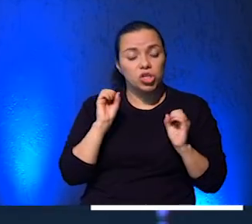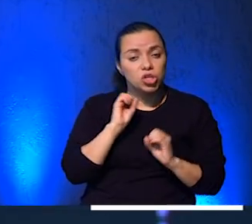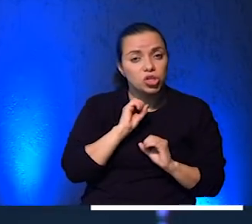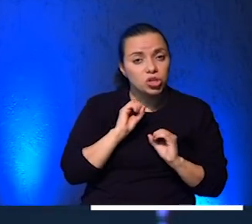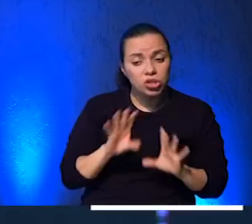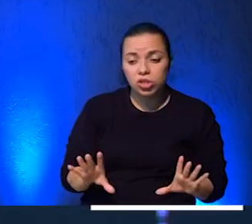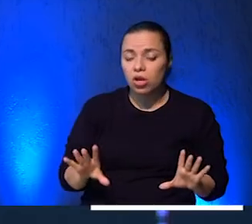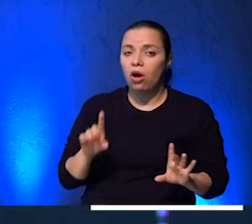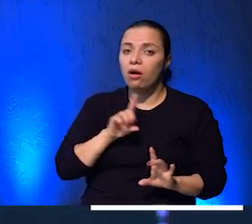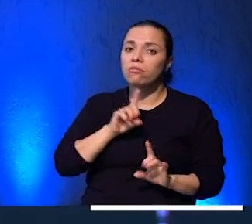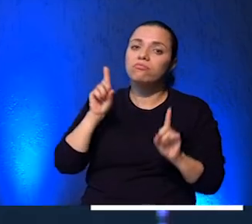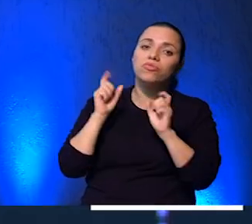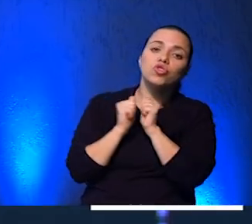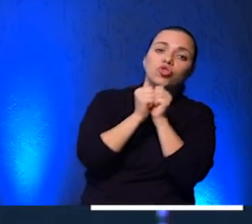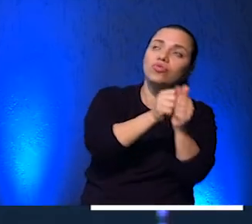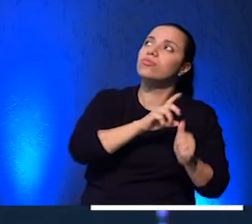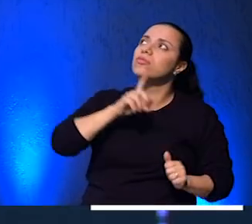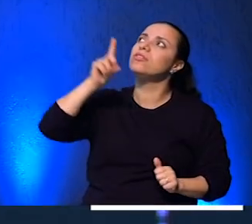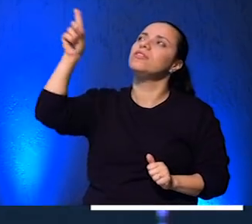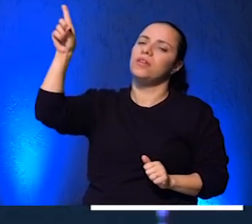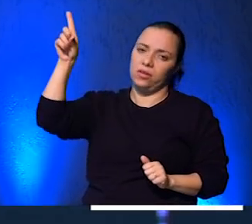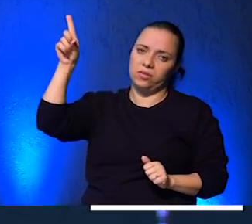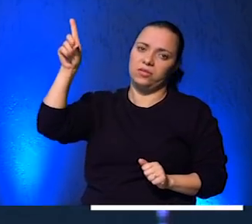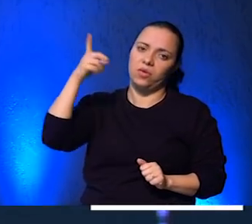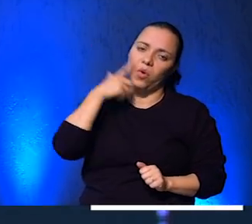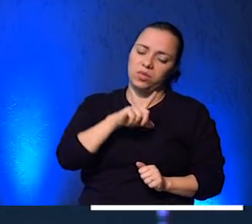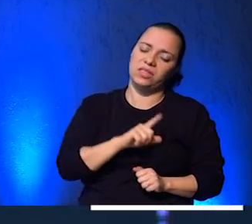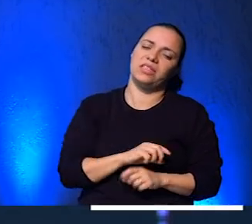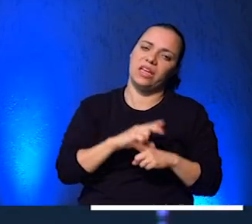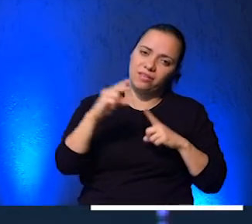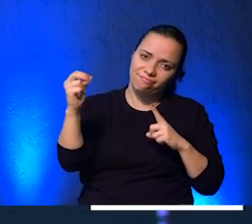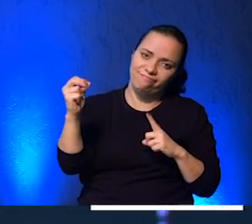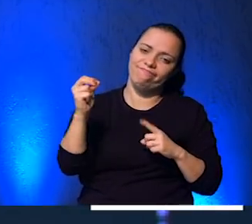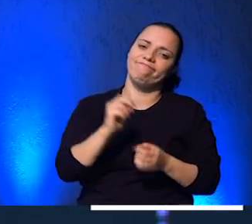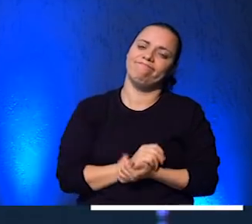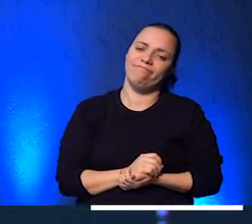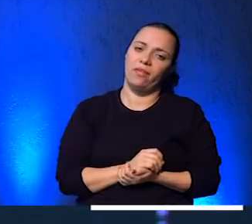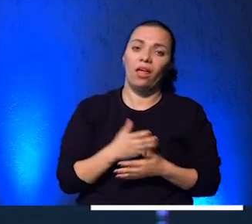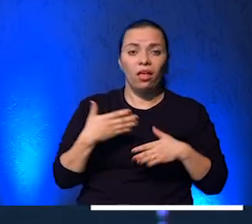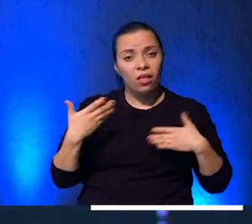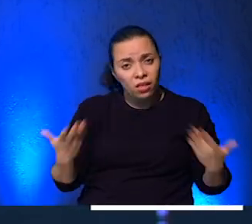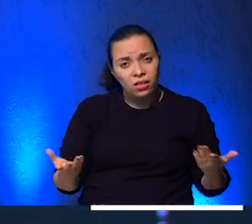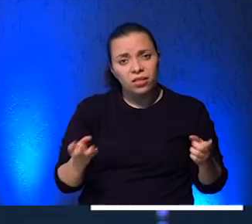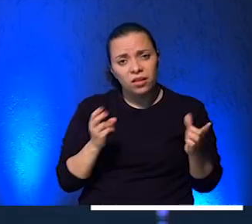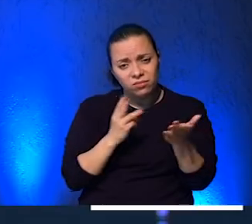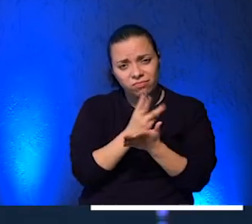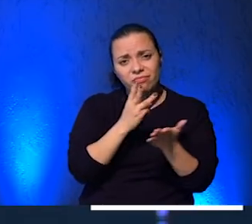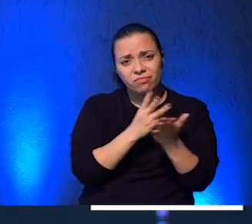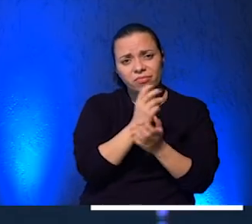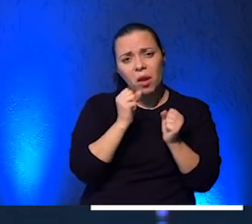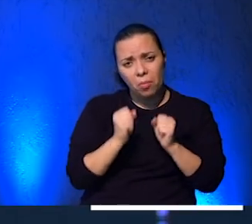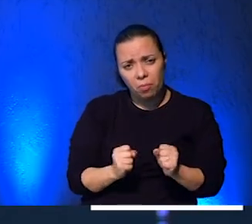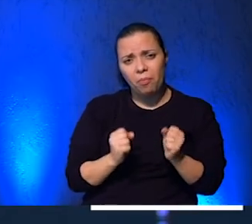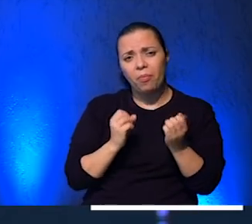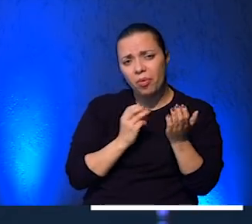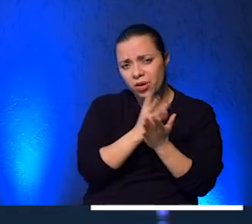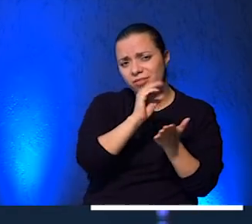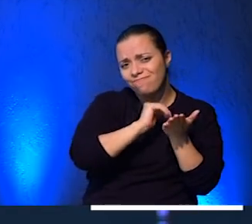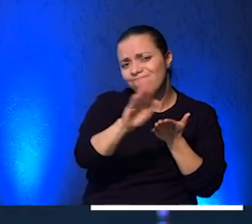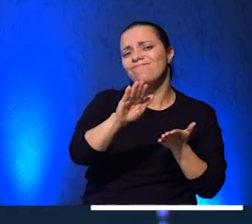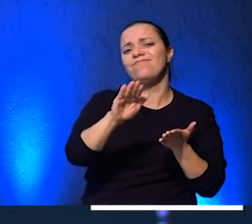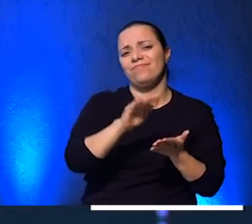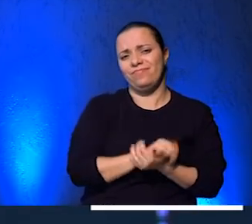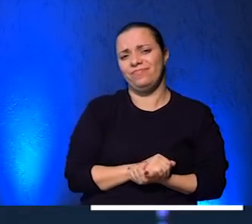e pode escrever essa mensagem agora para esse whatsapp em nome de jesus o meu deus olha essa pessoa